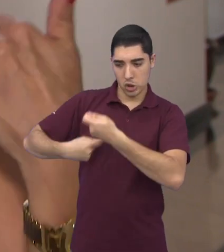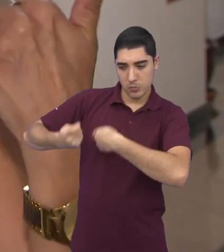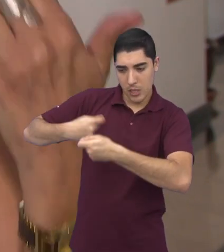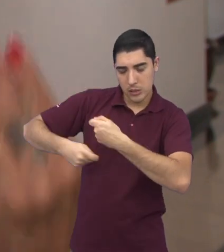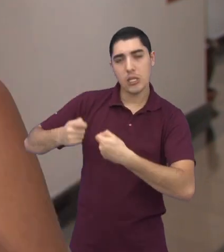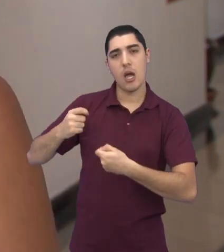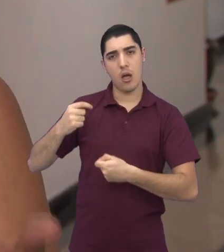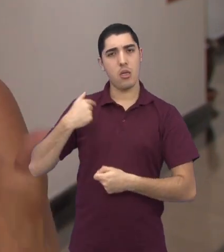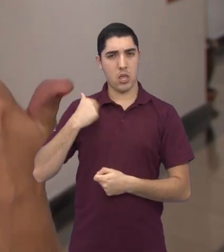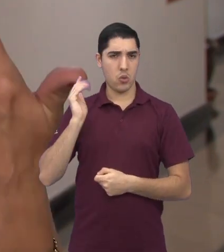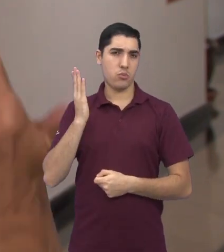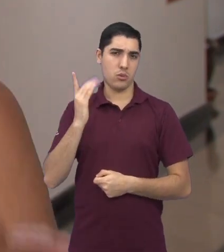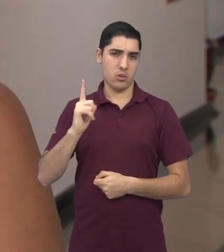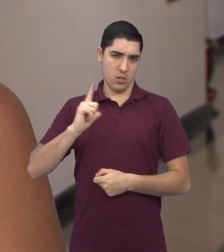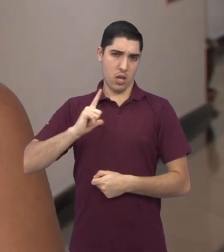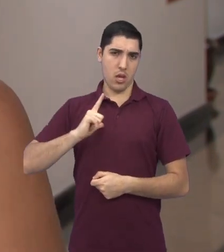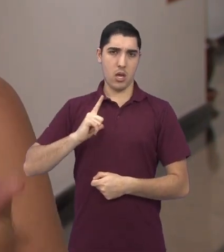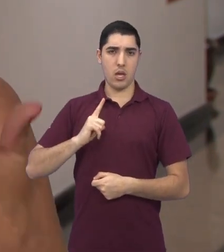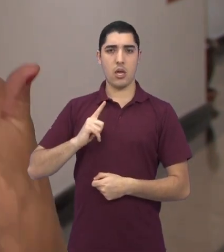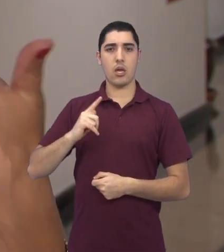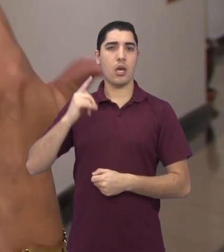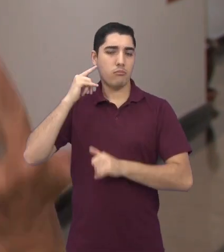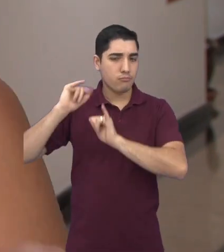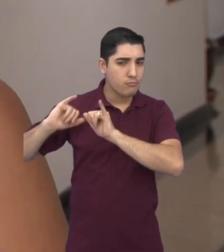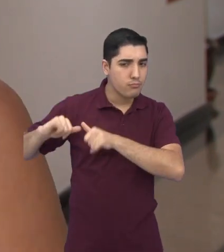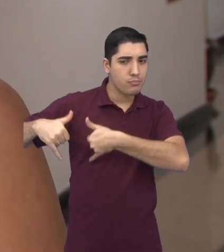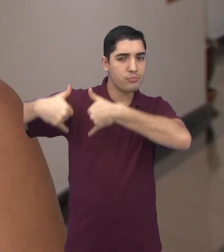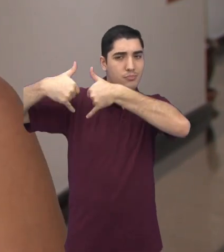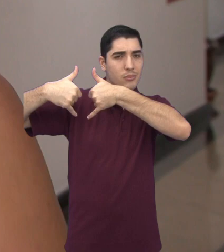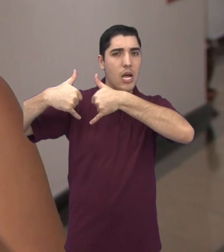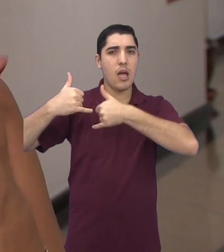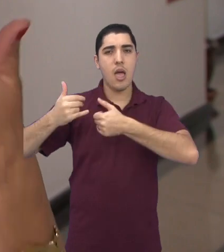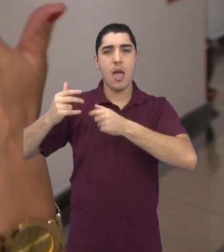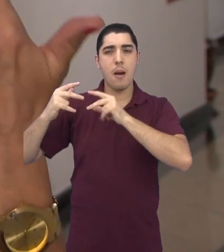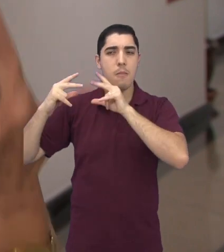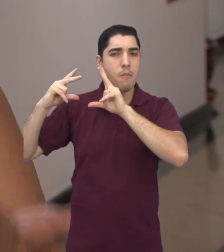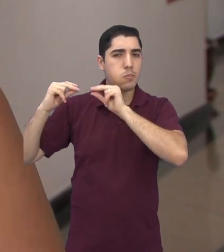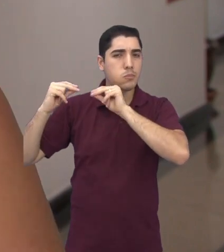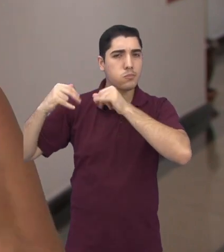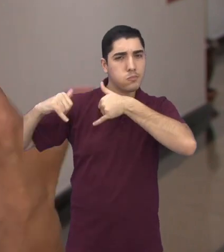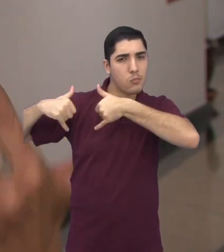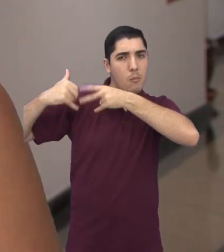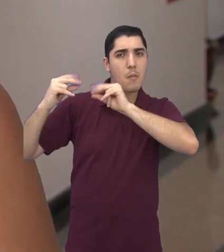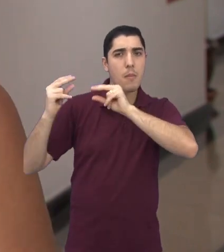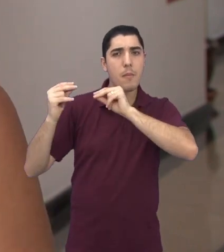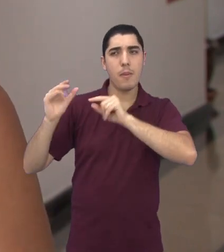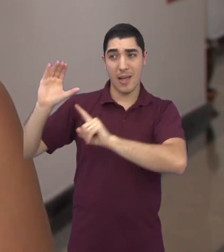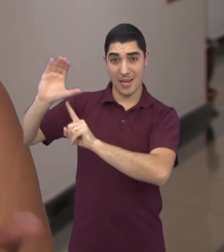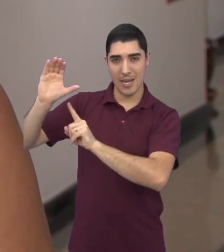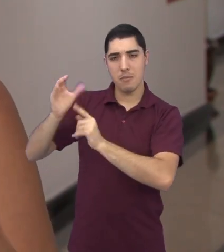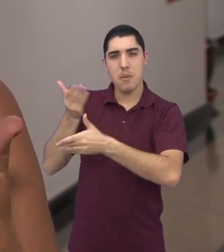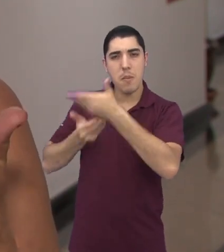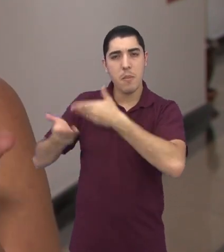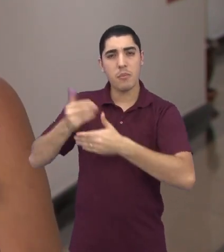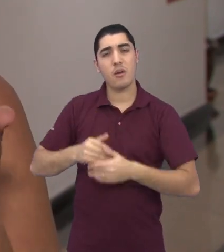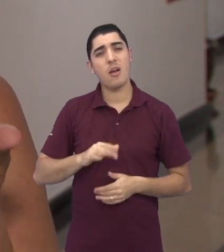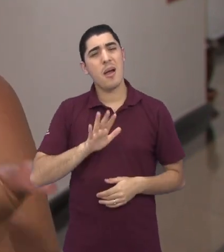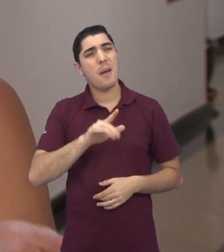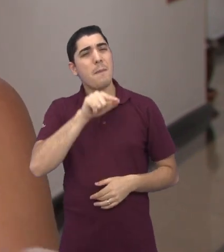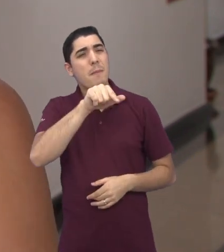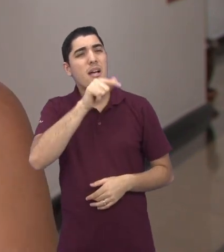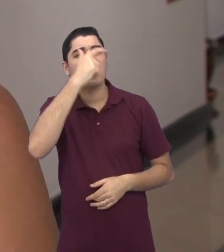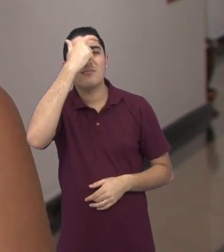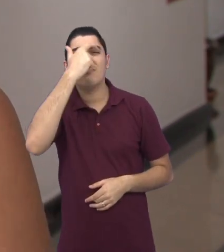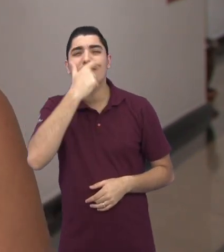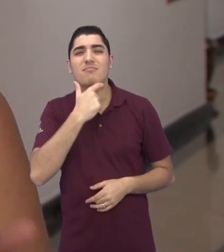você sabe, tem aquele trato ao telefone para falar com cliente, com pessoas, mas, não, mas aí